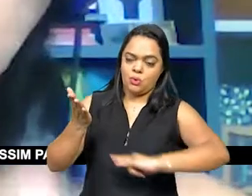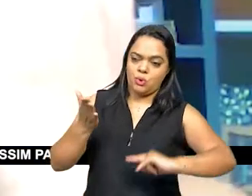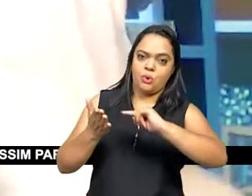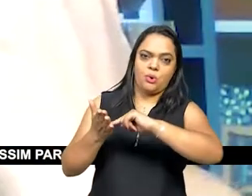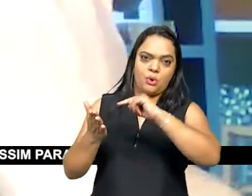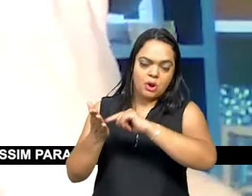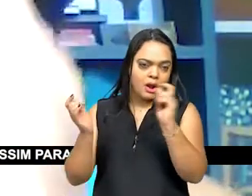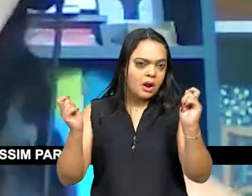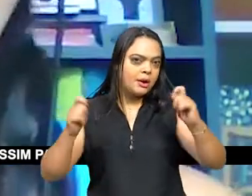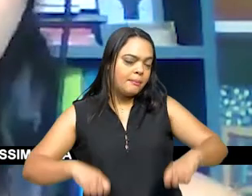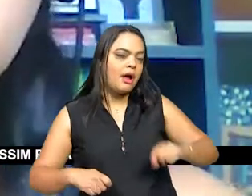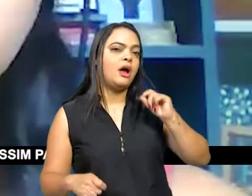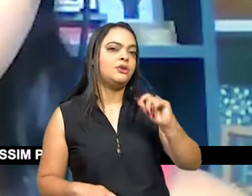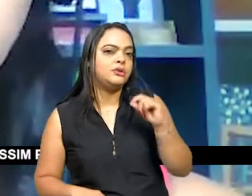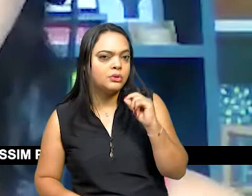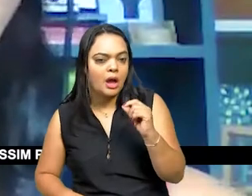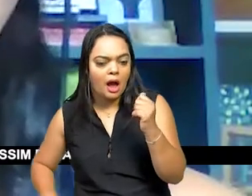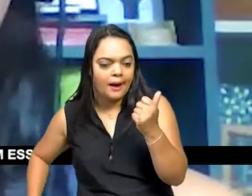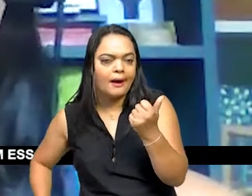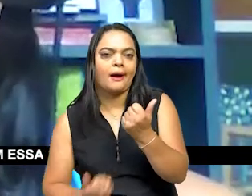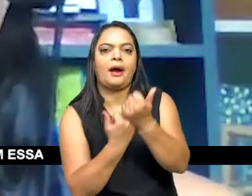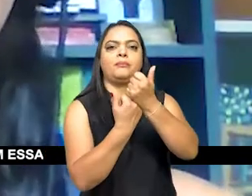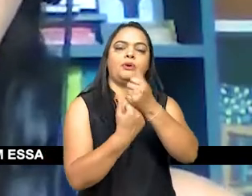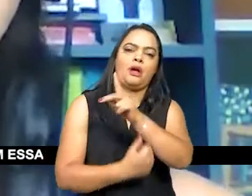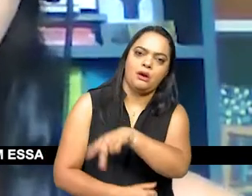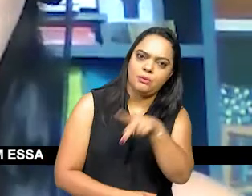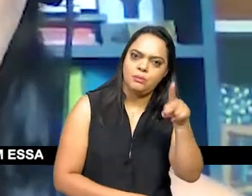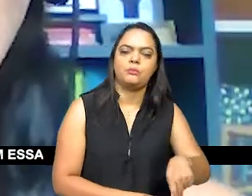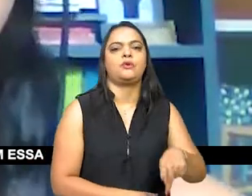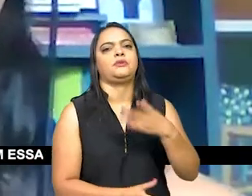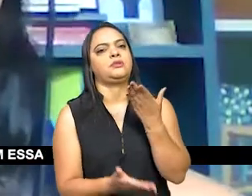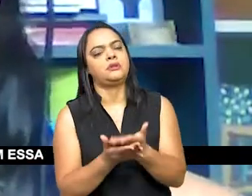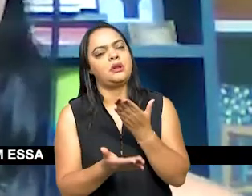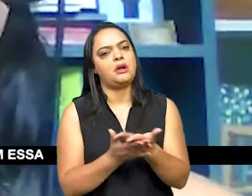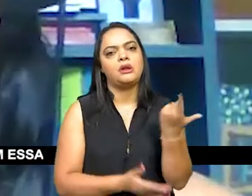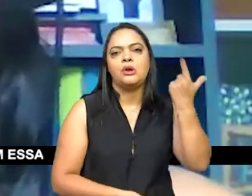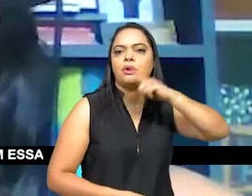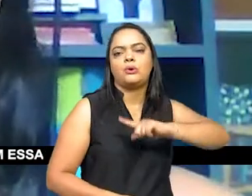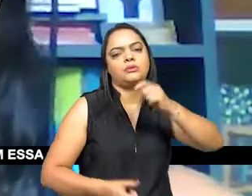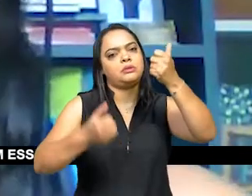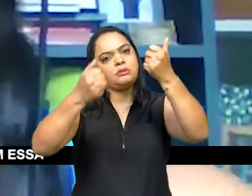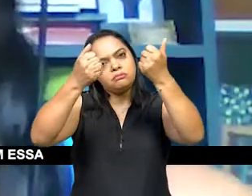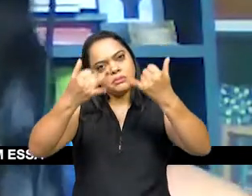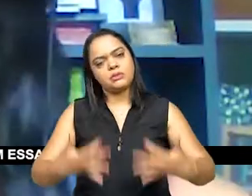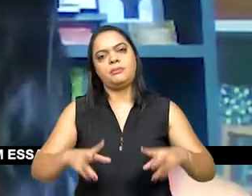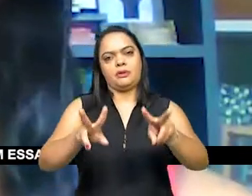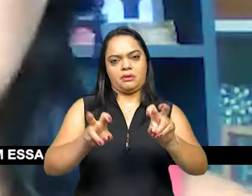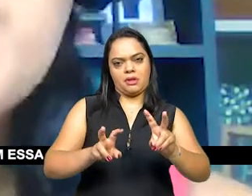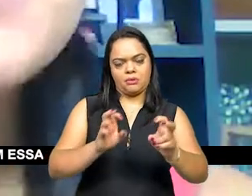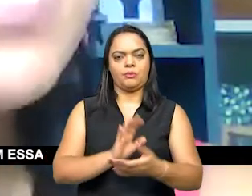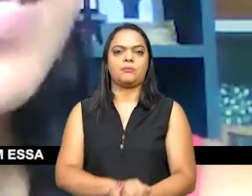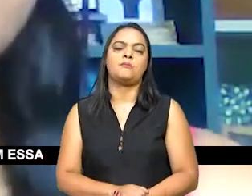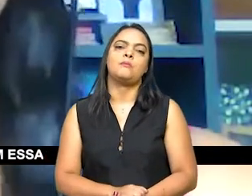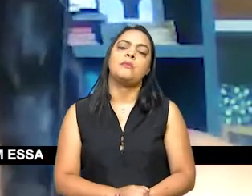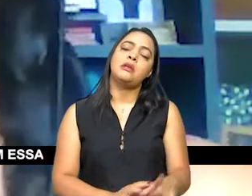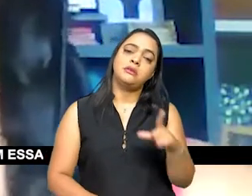vai dar vigor, digamos assim, para o professor, na sua aula, conseguir abordar os assuntos. Mas há um